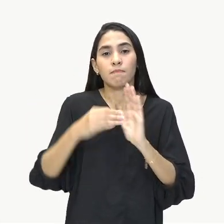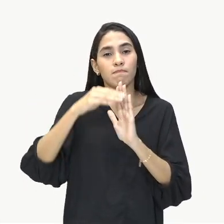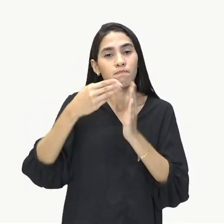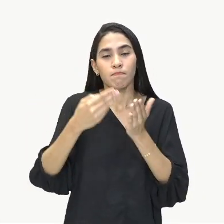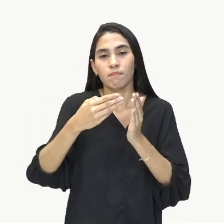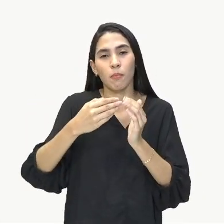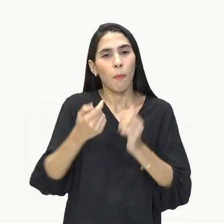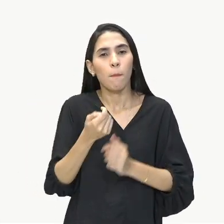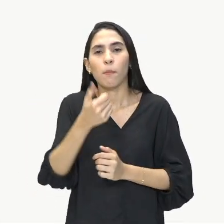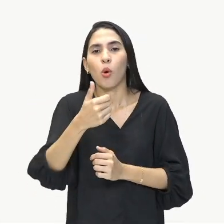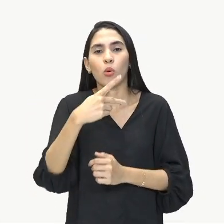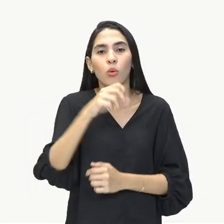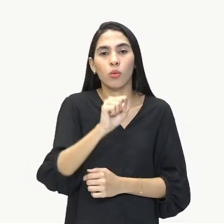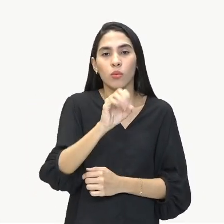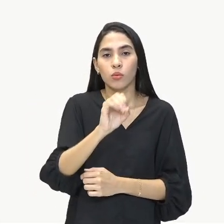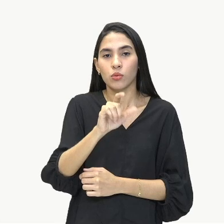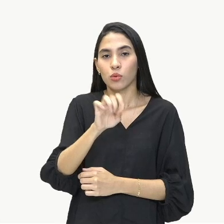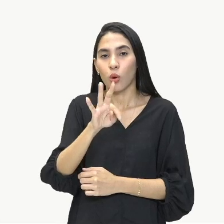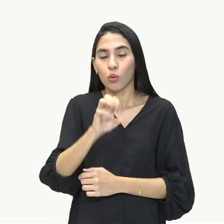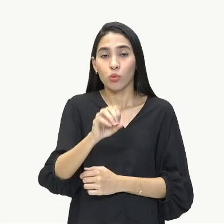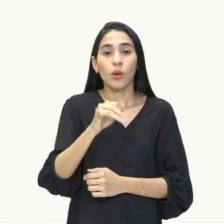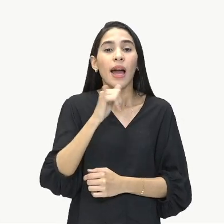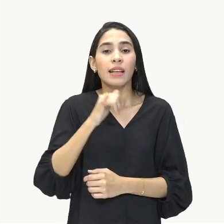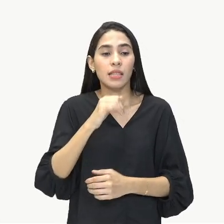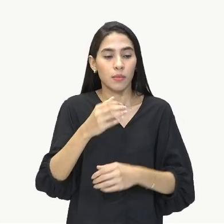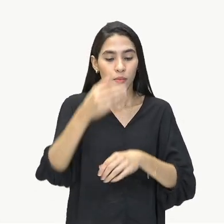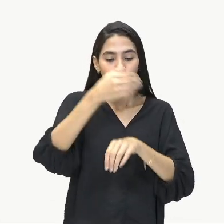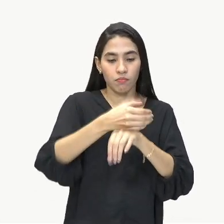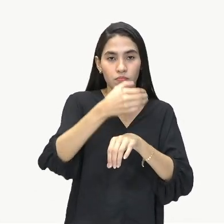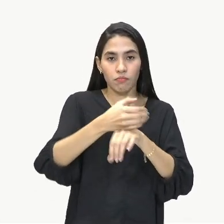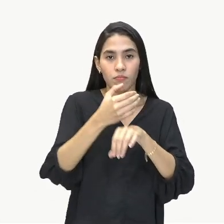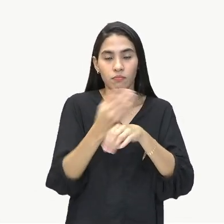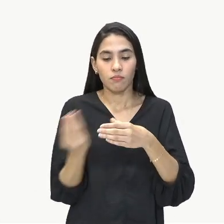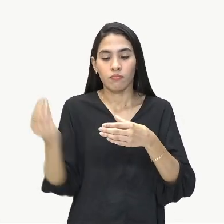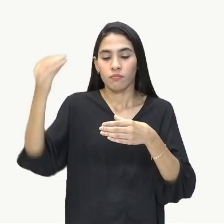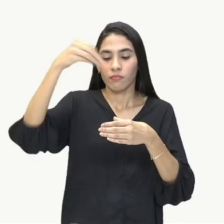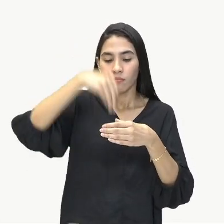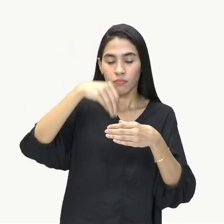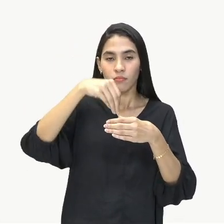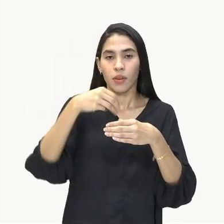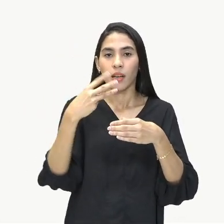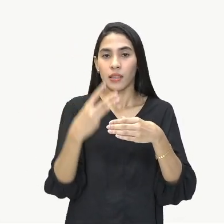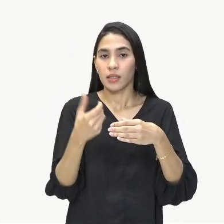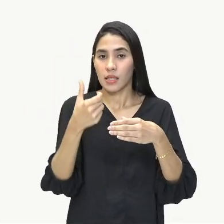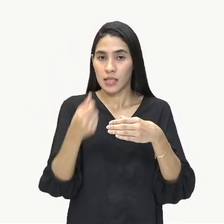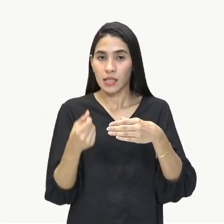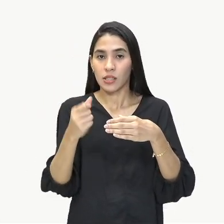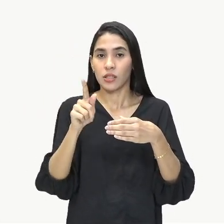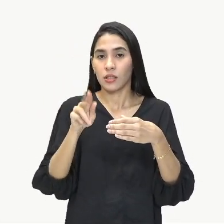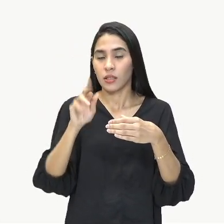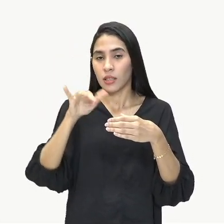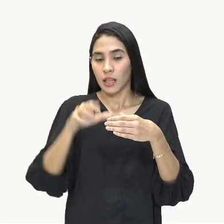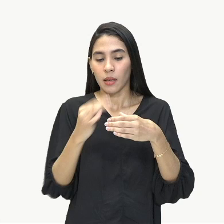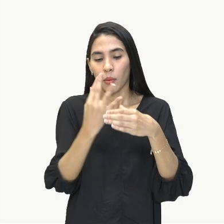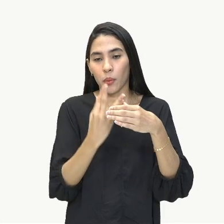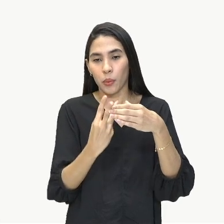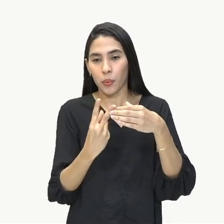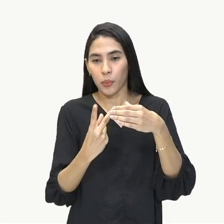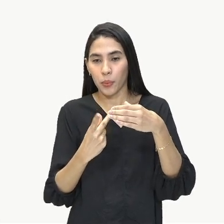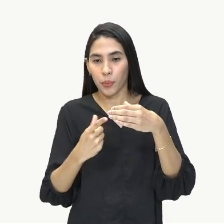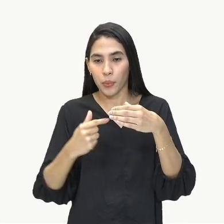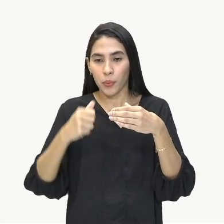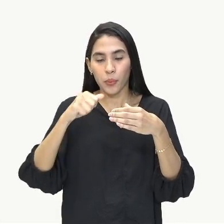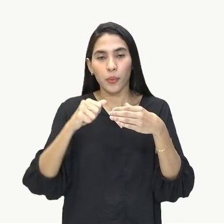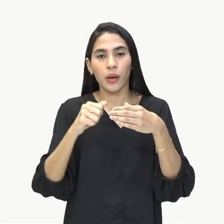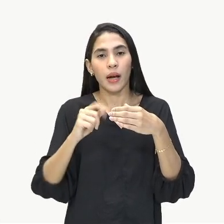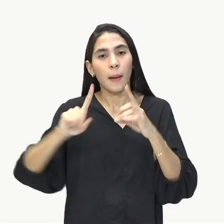né? Vamos pensar aqui que a gente está adicionando sal. O sal se dissolve a 36, né? 36 gramas. Aí você coloca 15